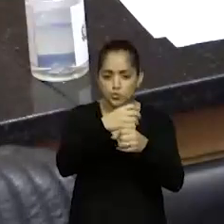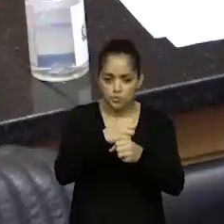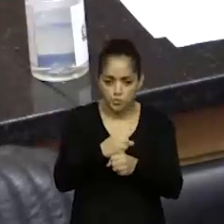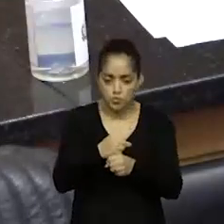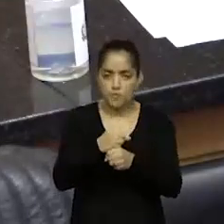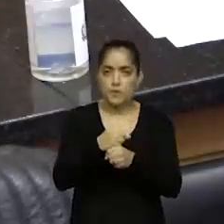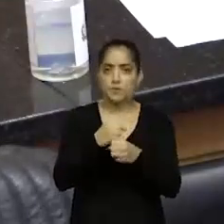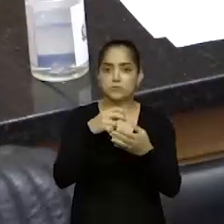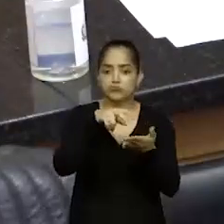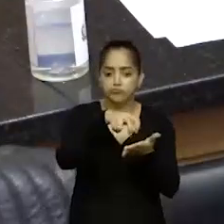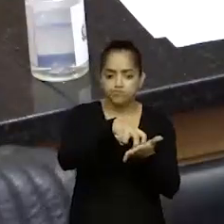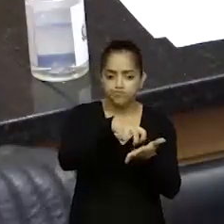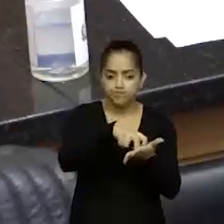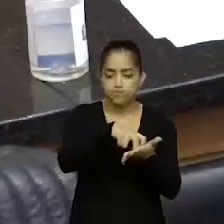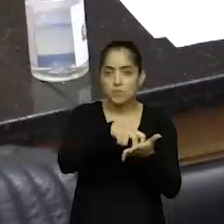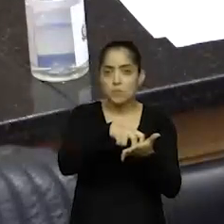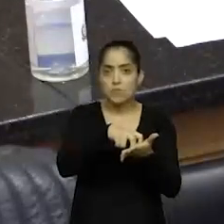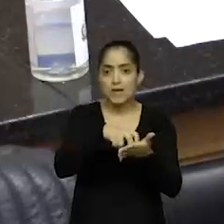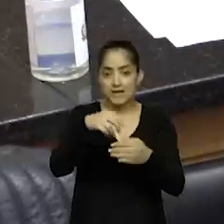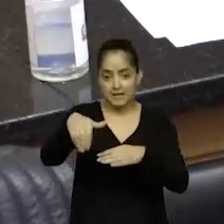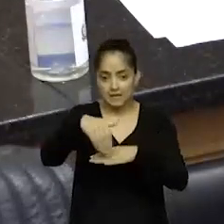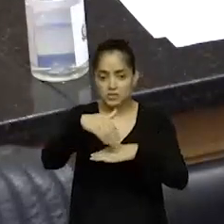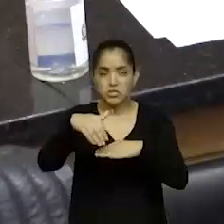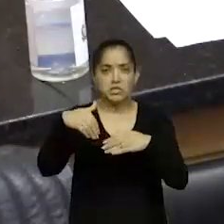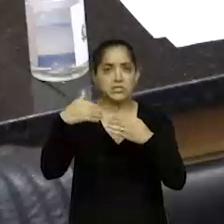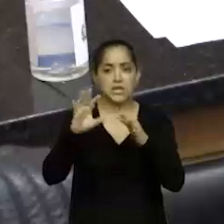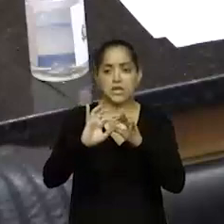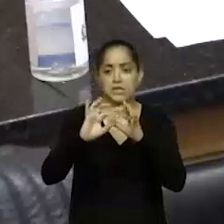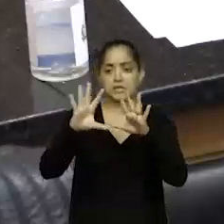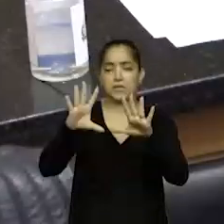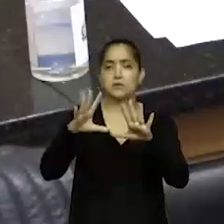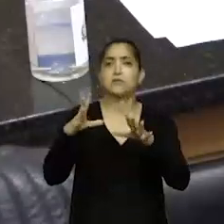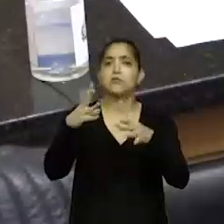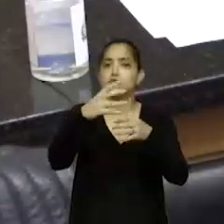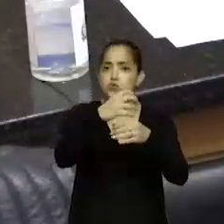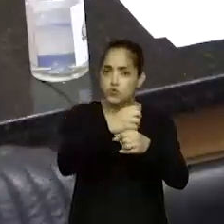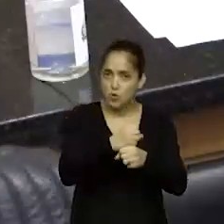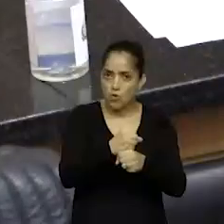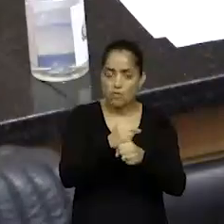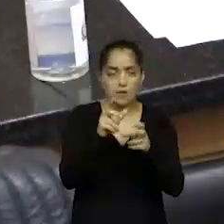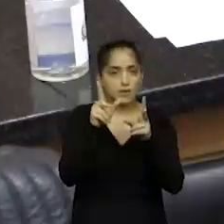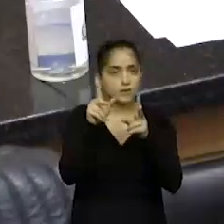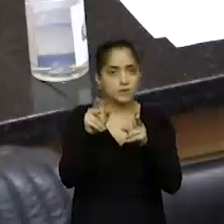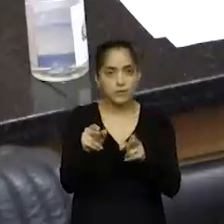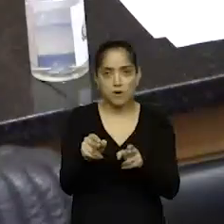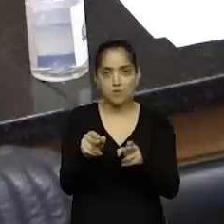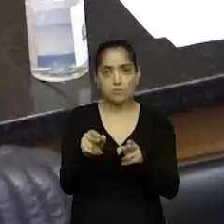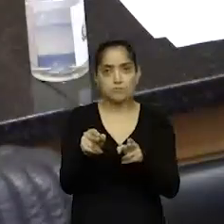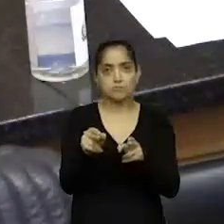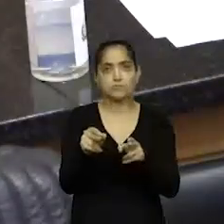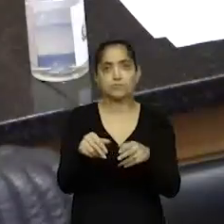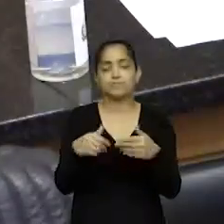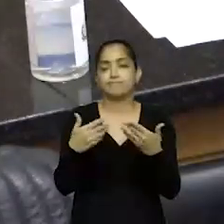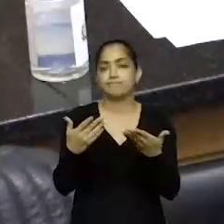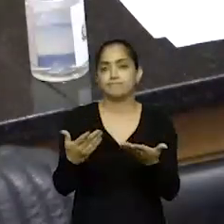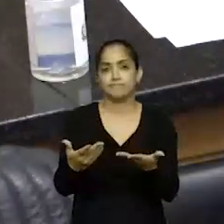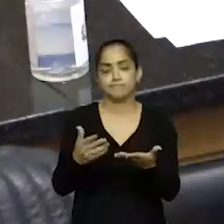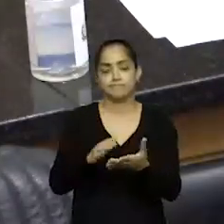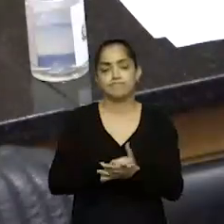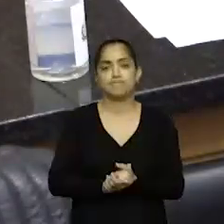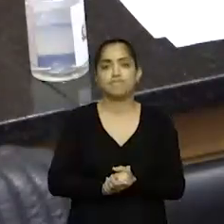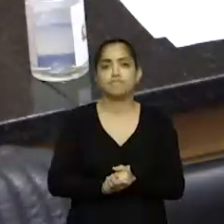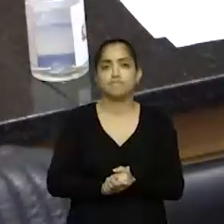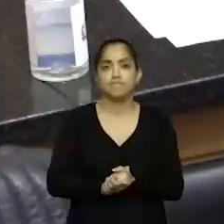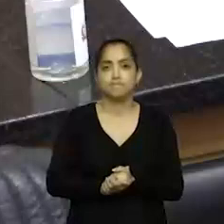rua e aqueles dias que ele está na rua é contado como pena. É tudo para vagabundo e nada para o cidadão de